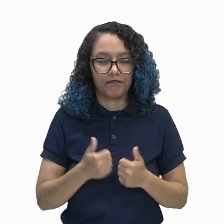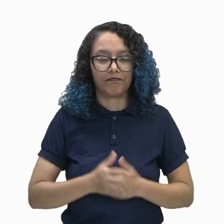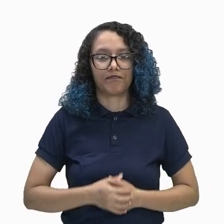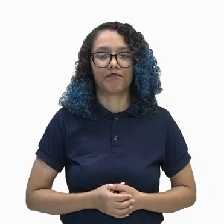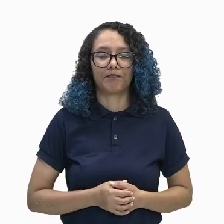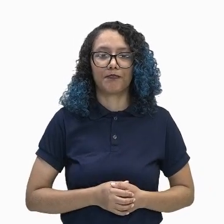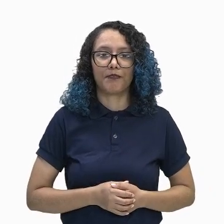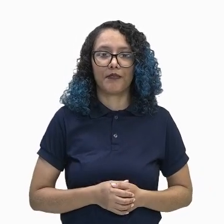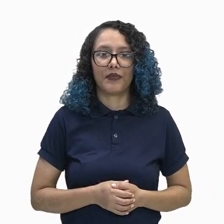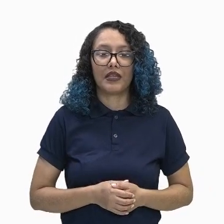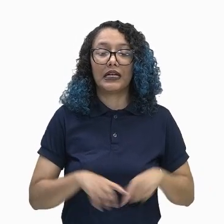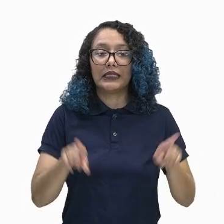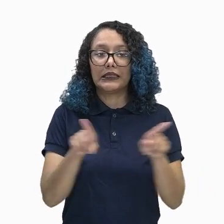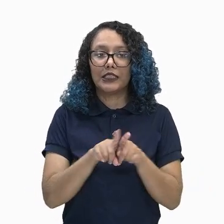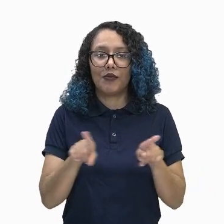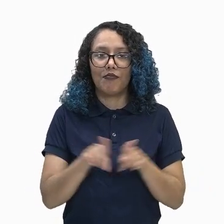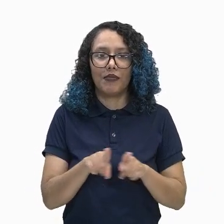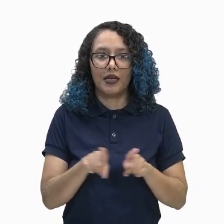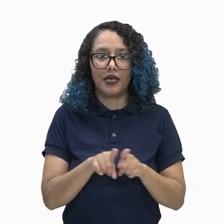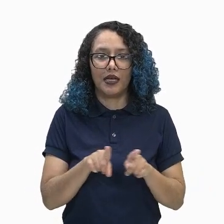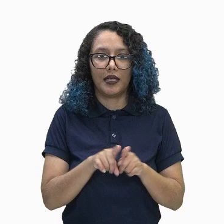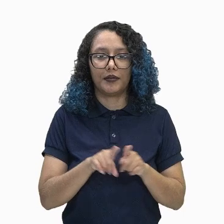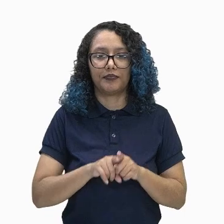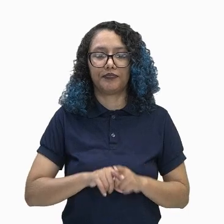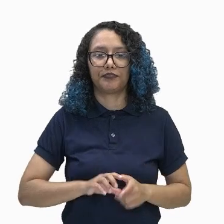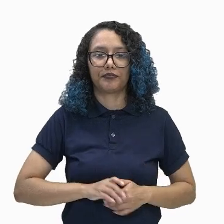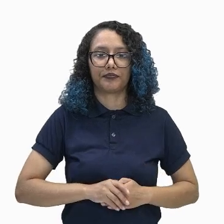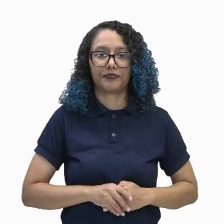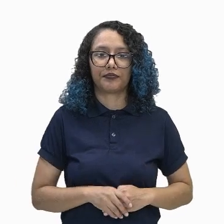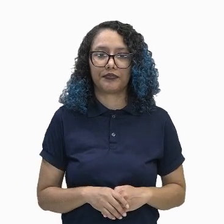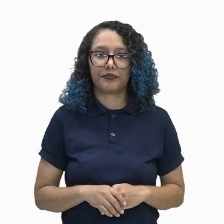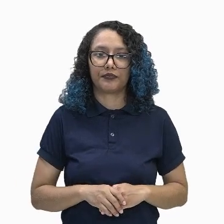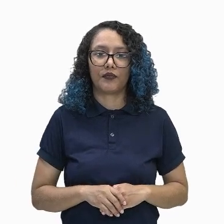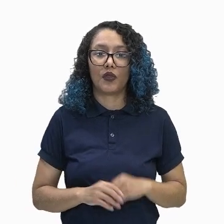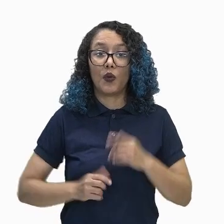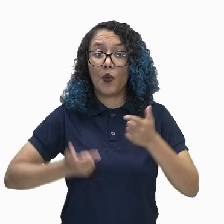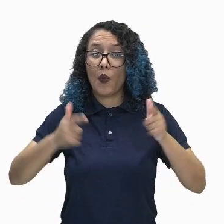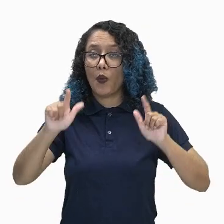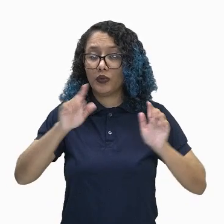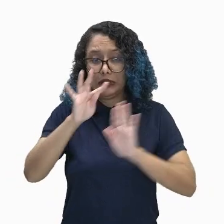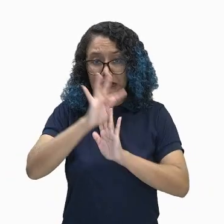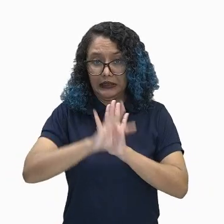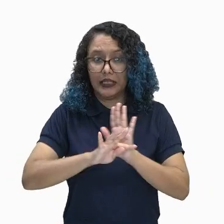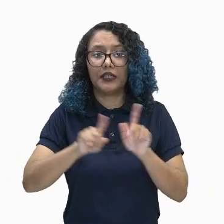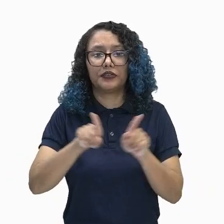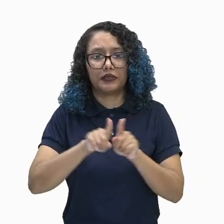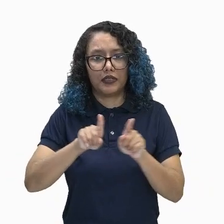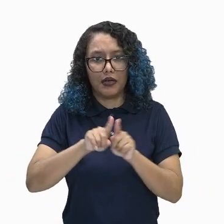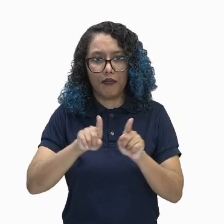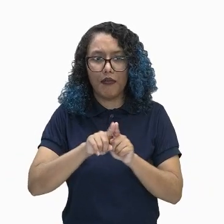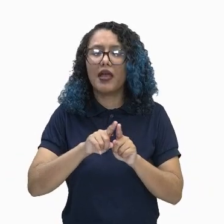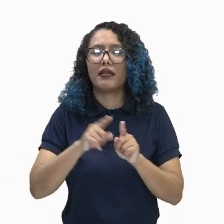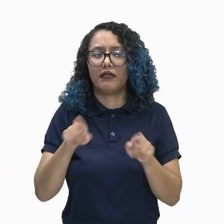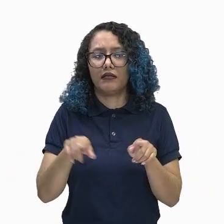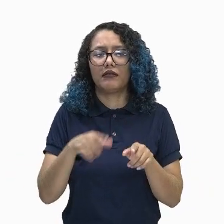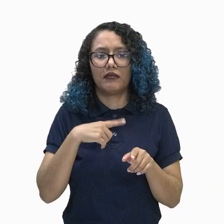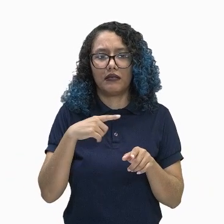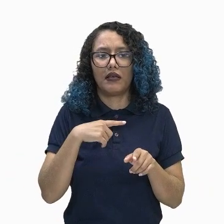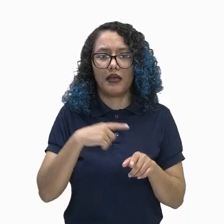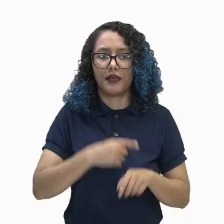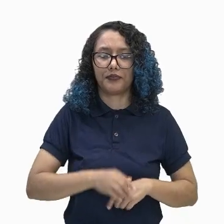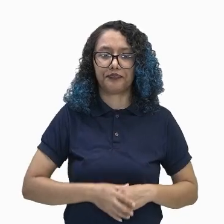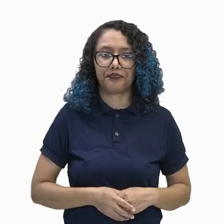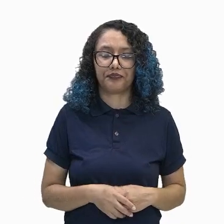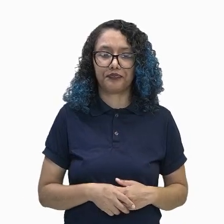Percebam que, junto a esse título e slogan, nós temos outros textos que trazem argumentos